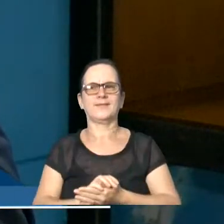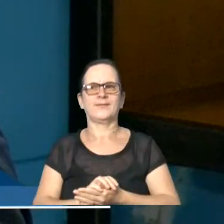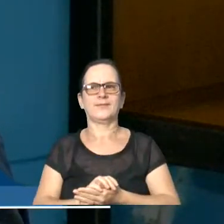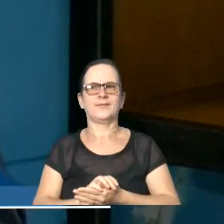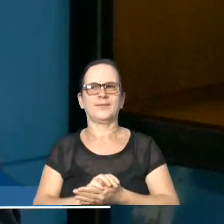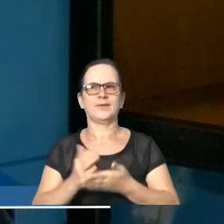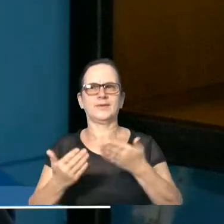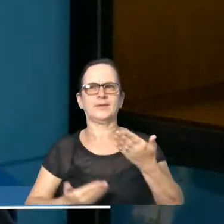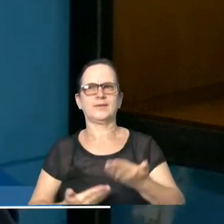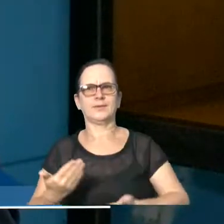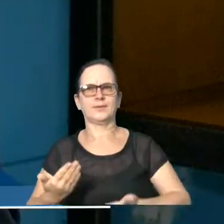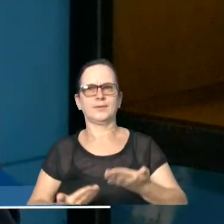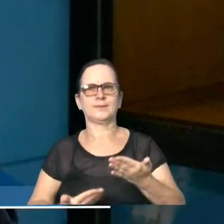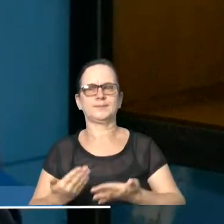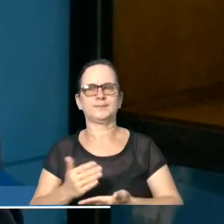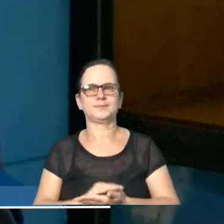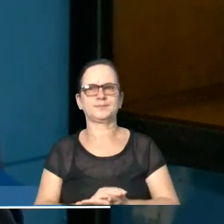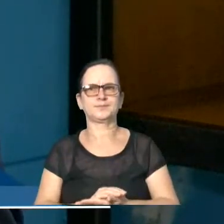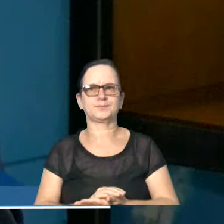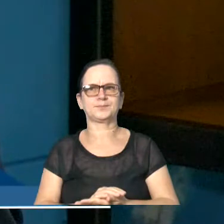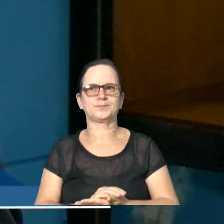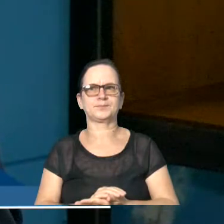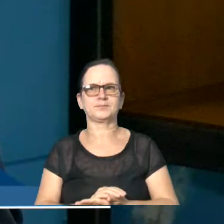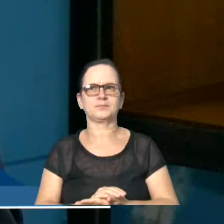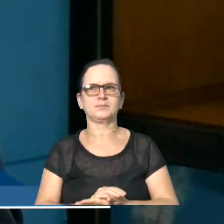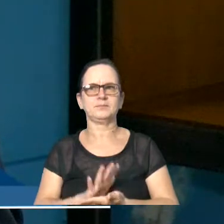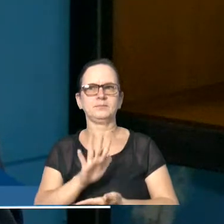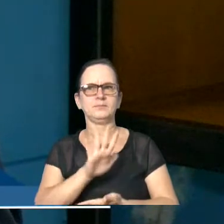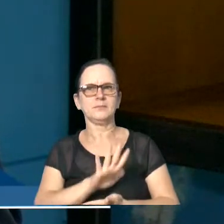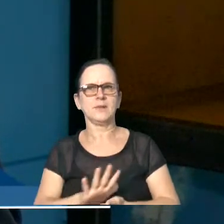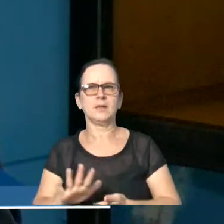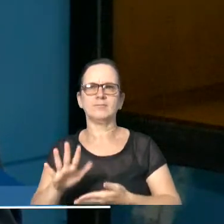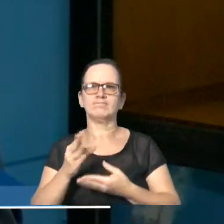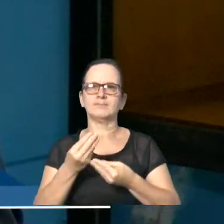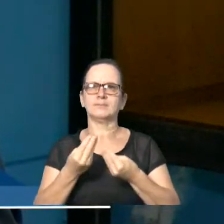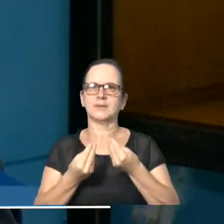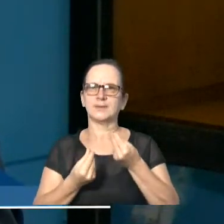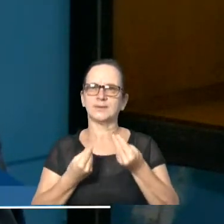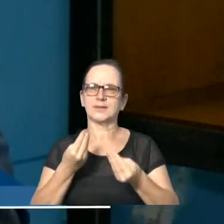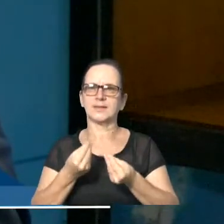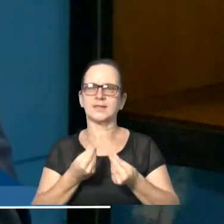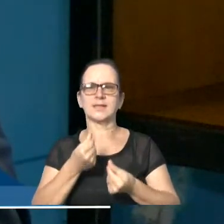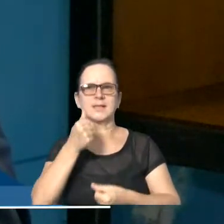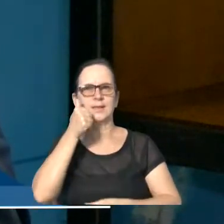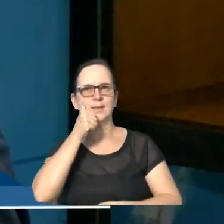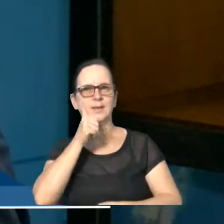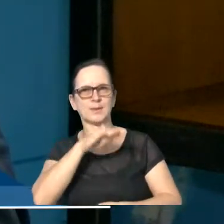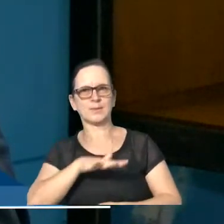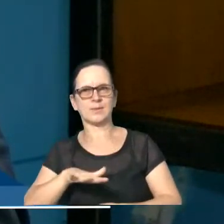de servidores, na sua maioria, na sua essência, é do sexo feminino,